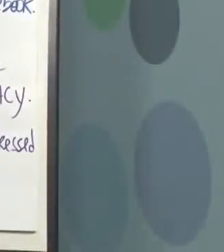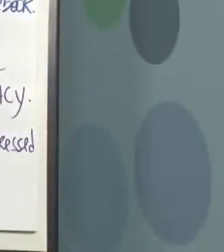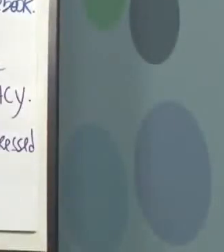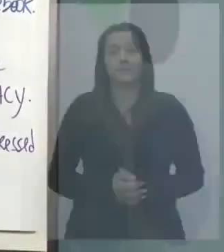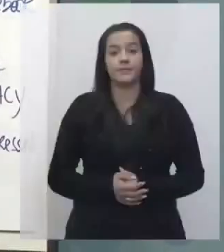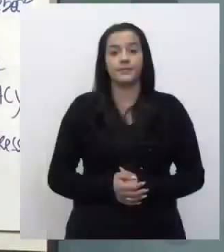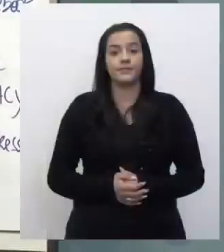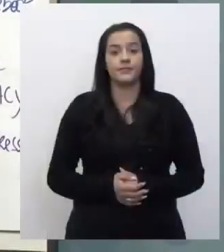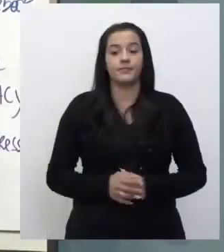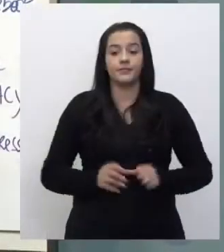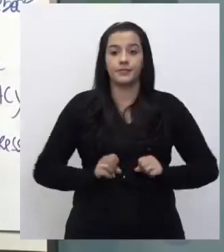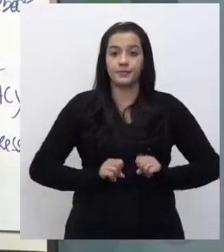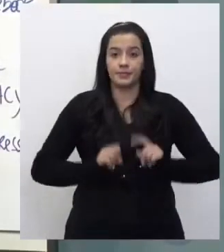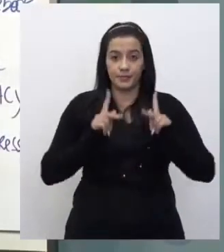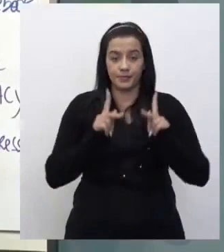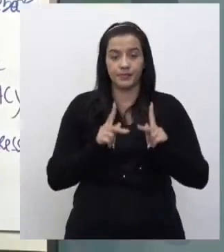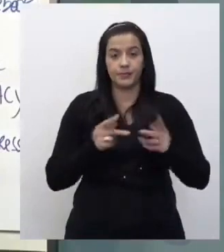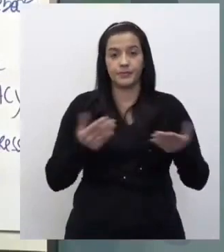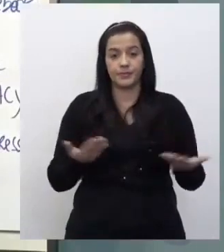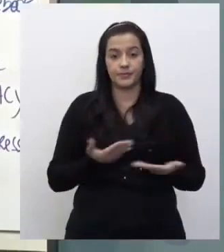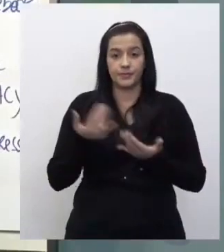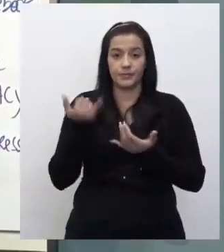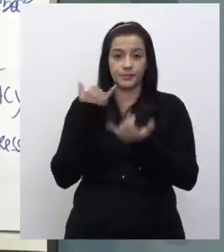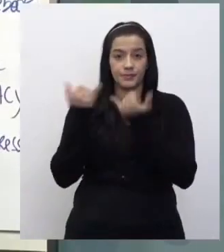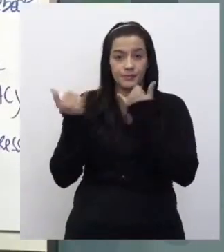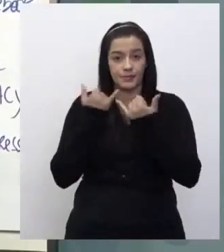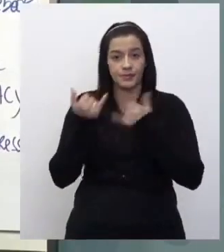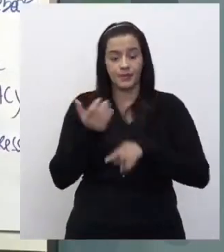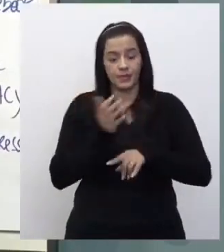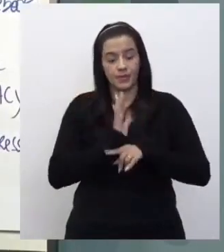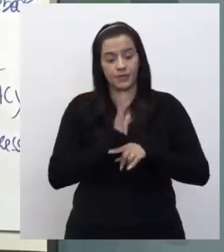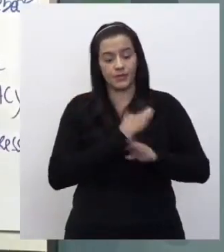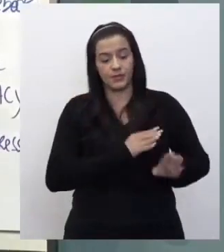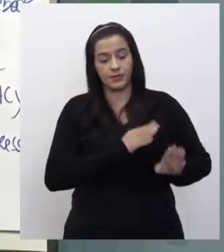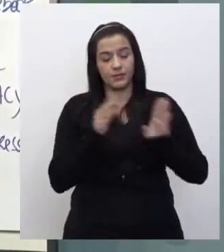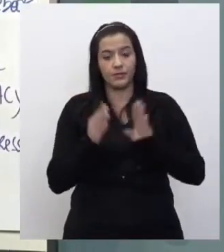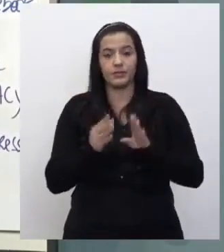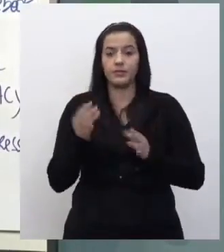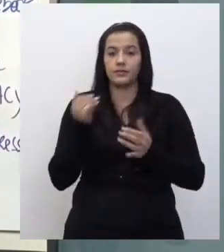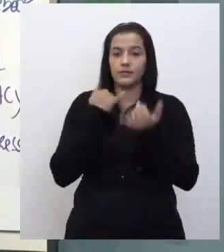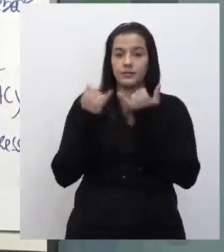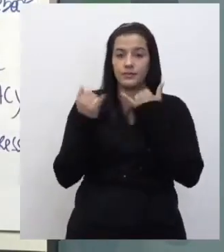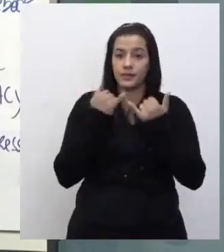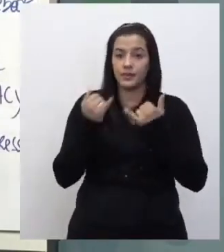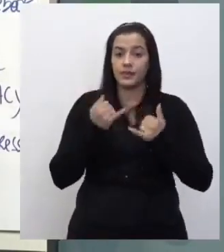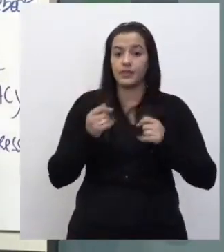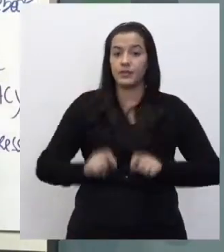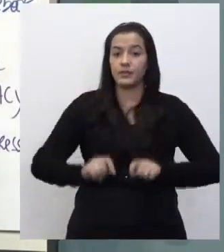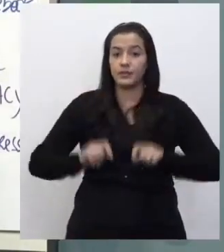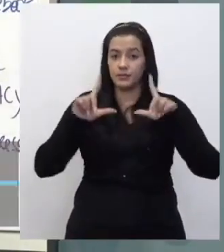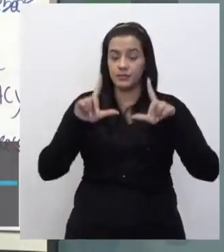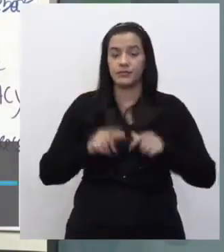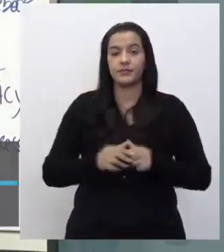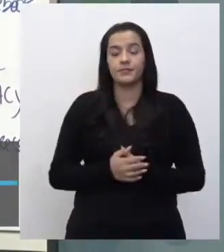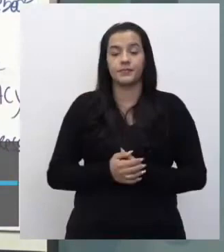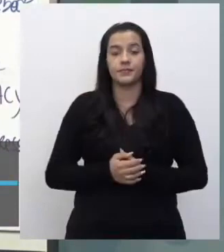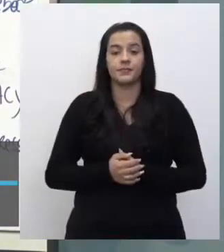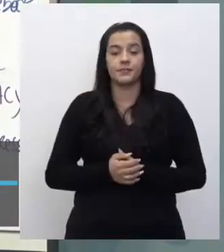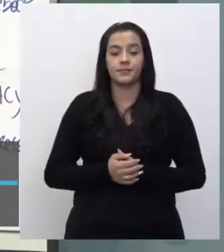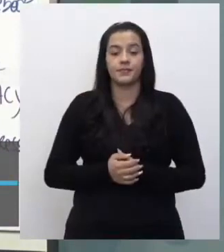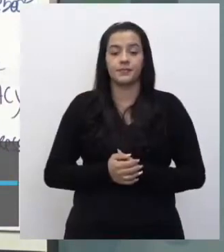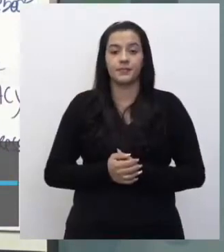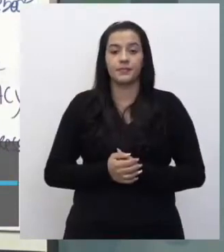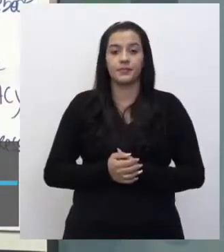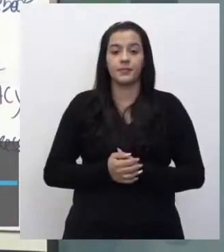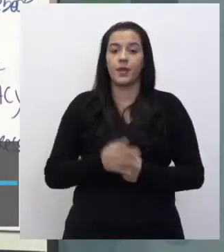Was our video with information for you. Então, foi o nosso vídeo com informações aí sobre social media addiction, né?